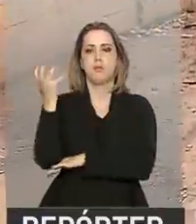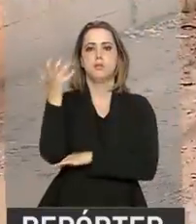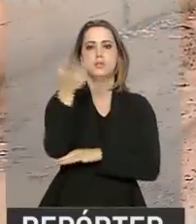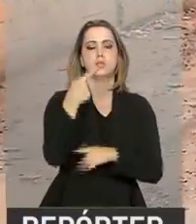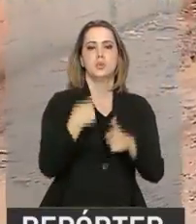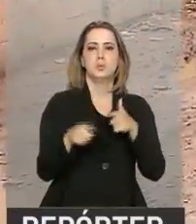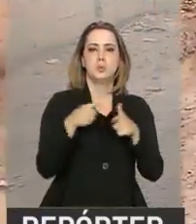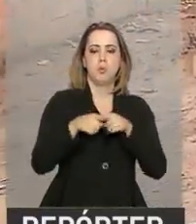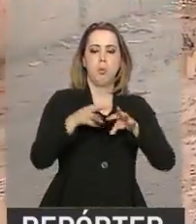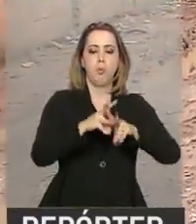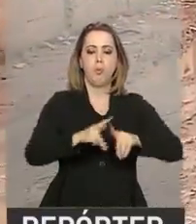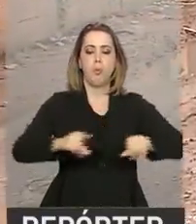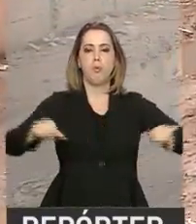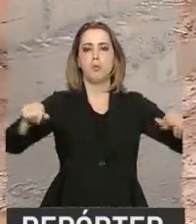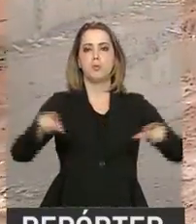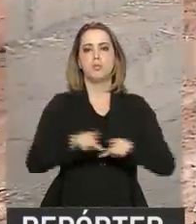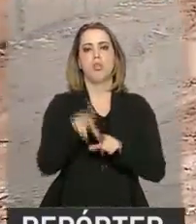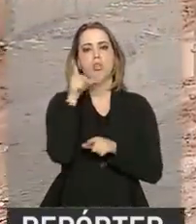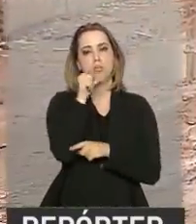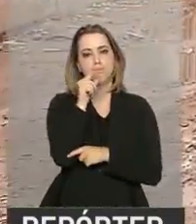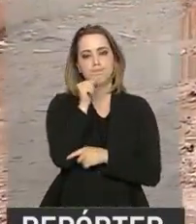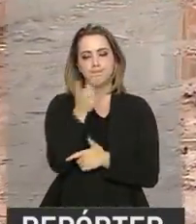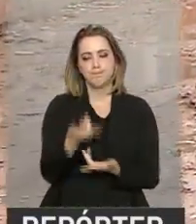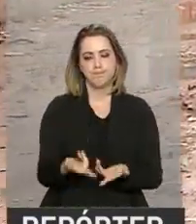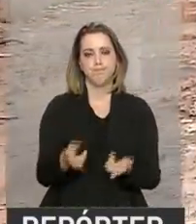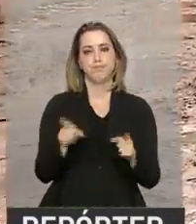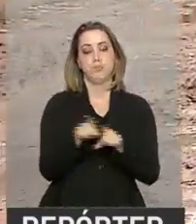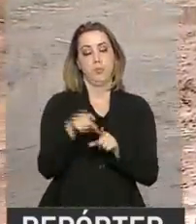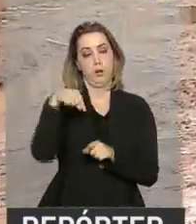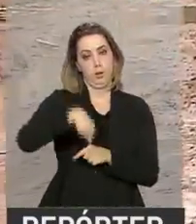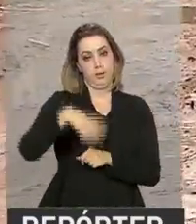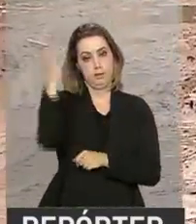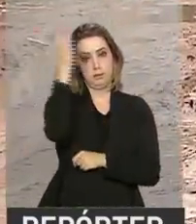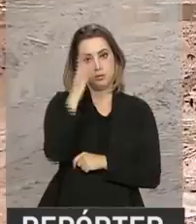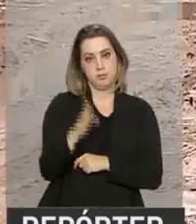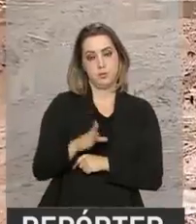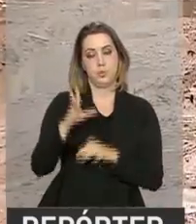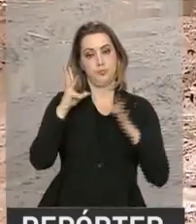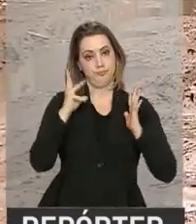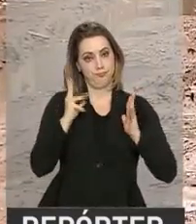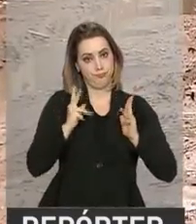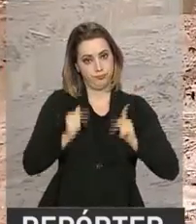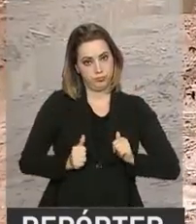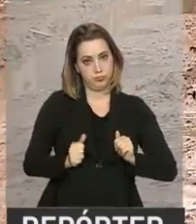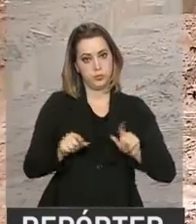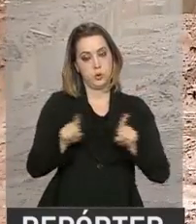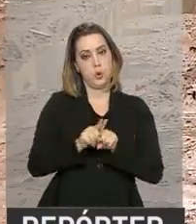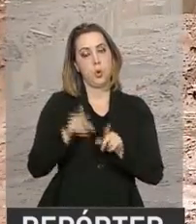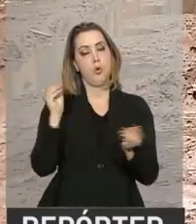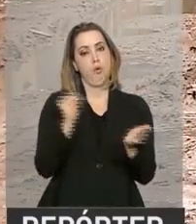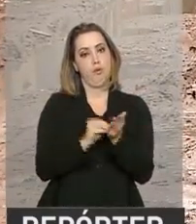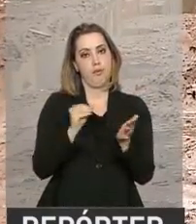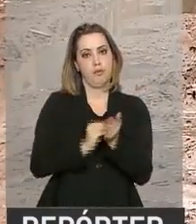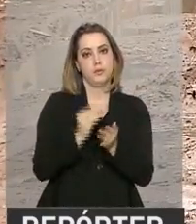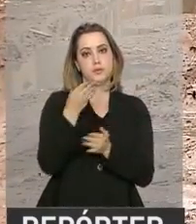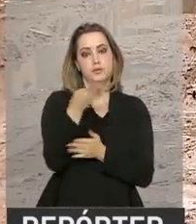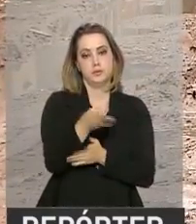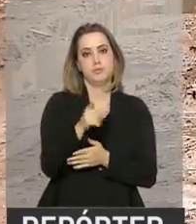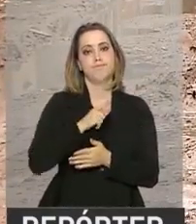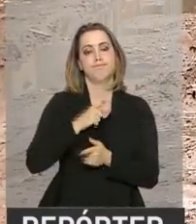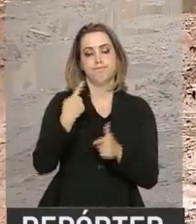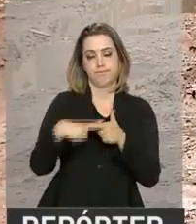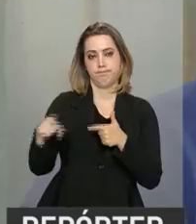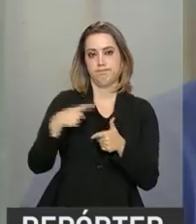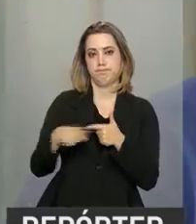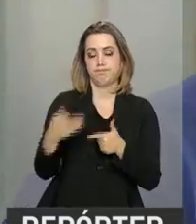do solo e das reservas de água e no brasil o saneamento básico ou a falta dele ainda